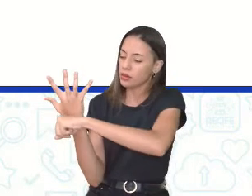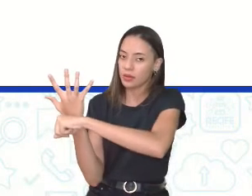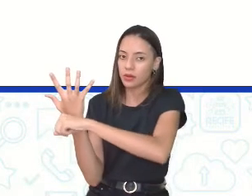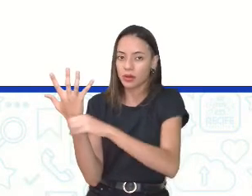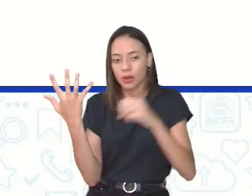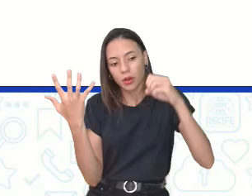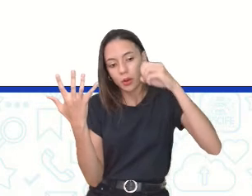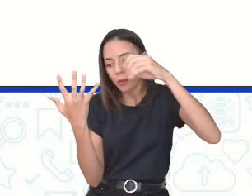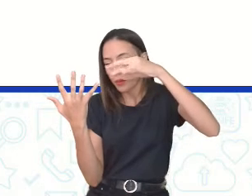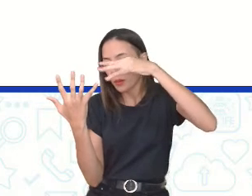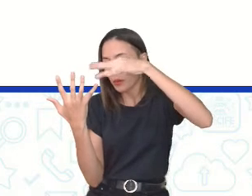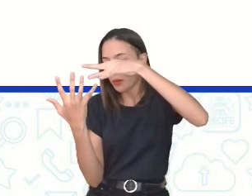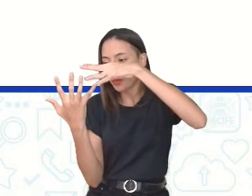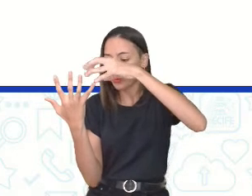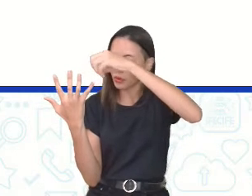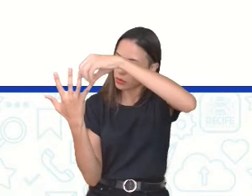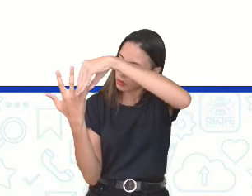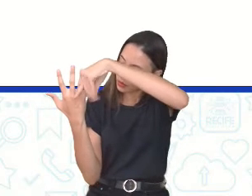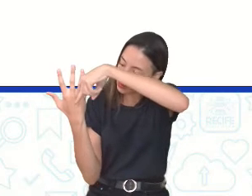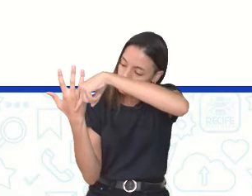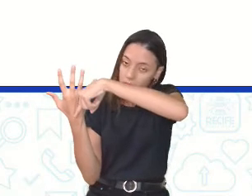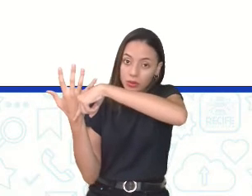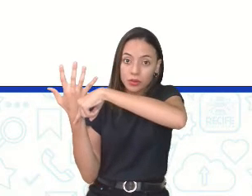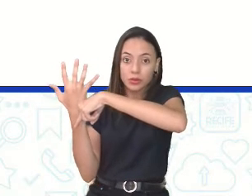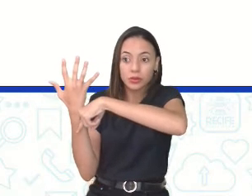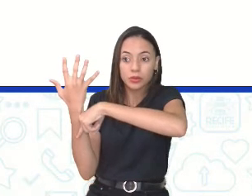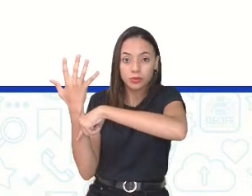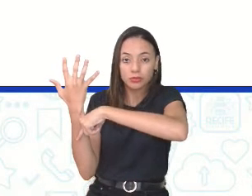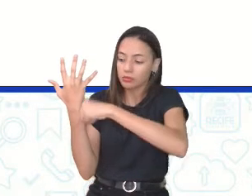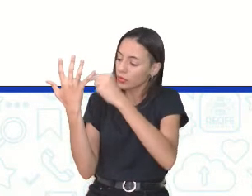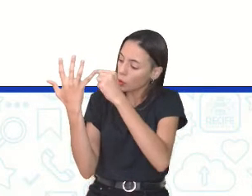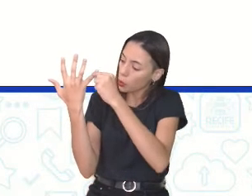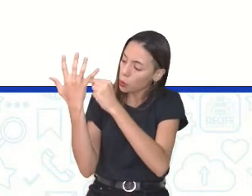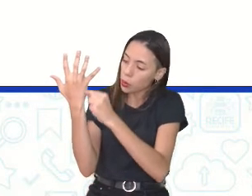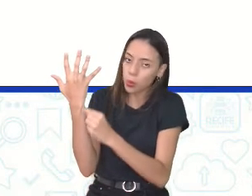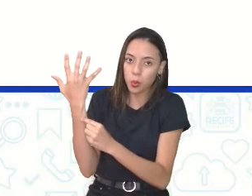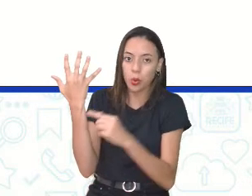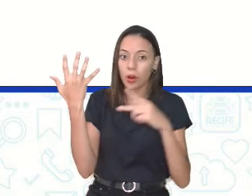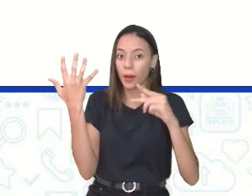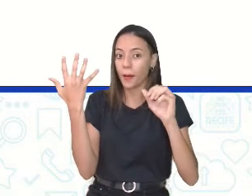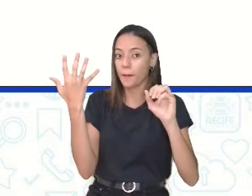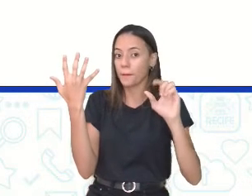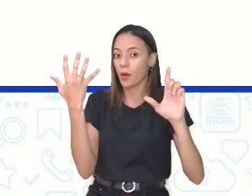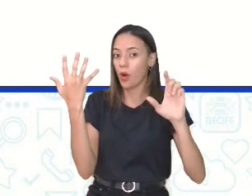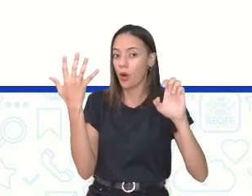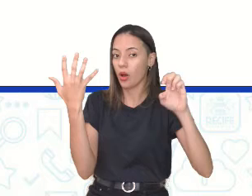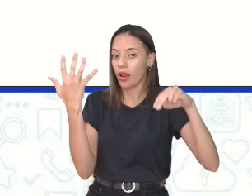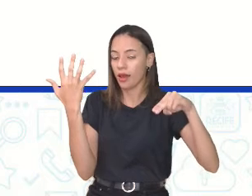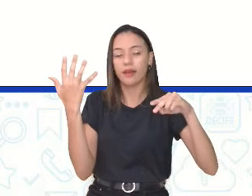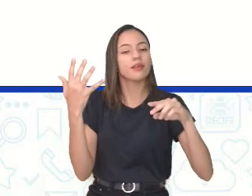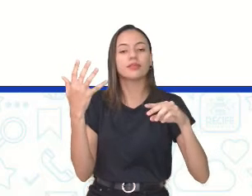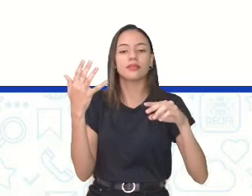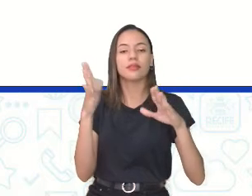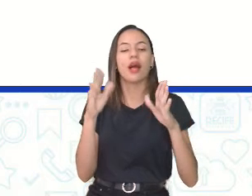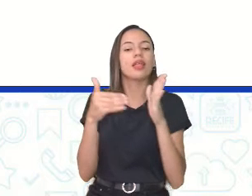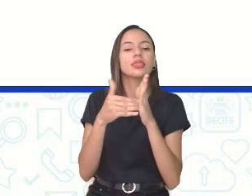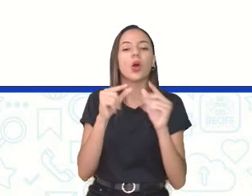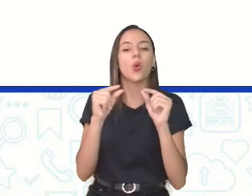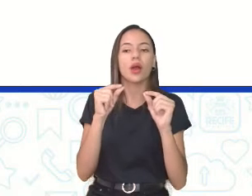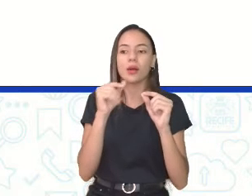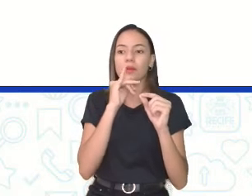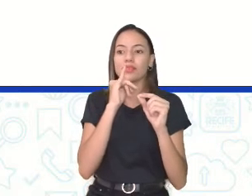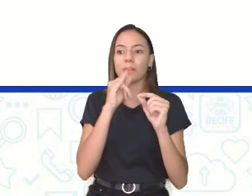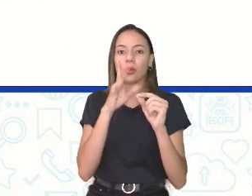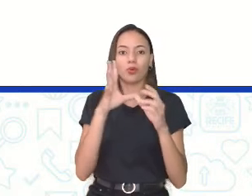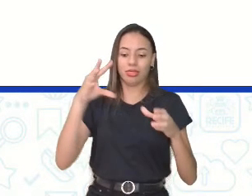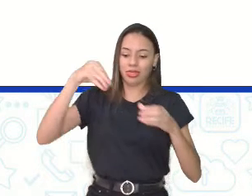encaminhado para dentro, né? Vai passar por dentro do tubozinho e tudo mais, até chegar no interior. É o portão de boas-vindas,